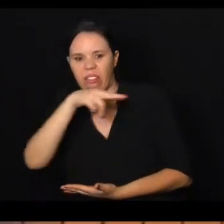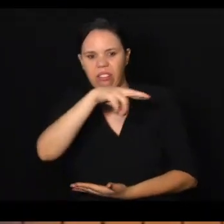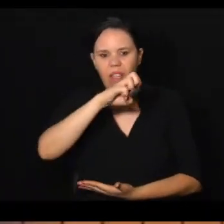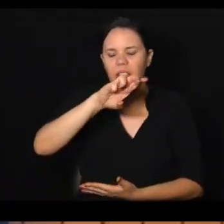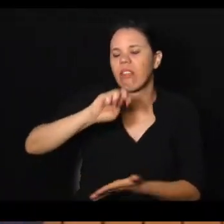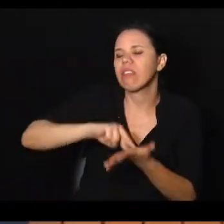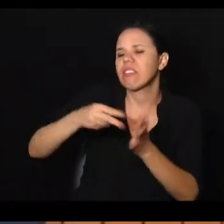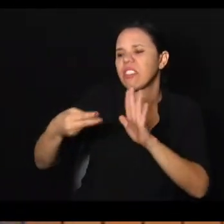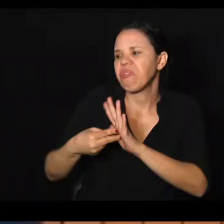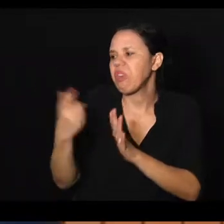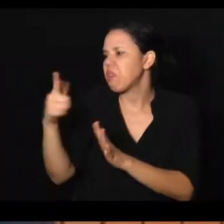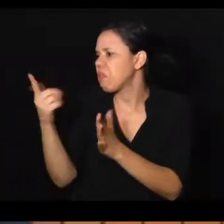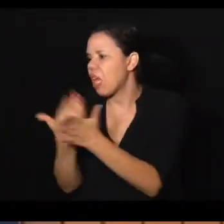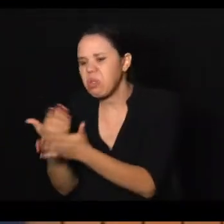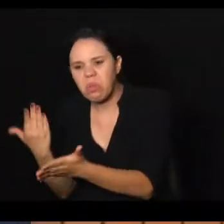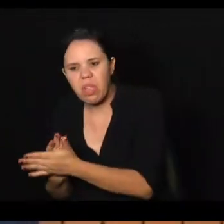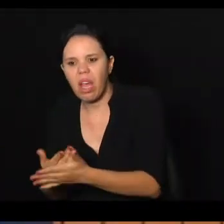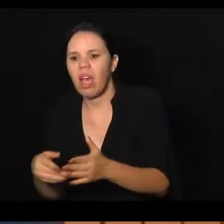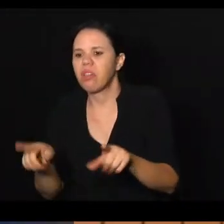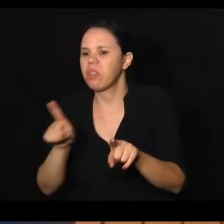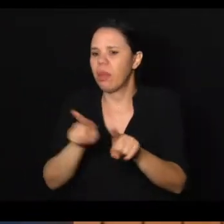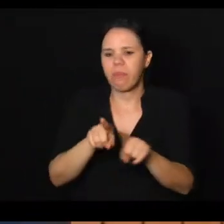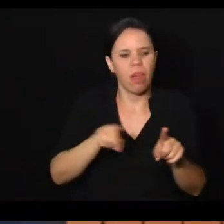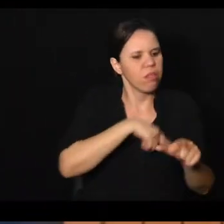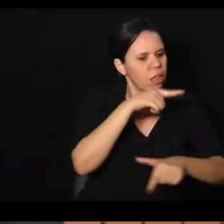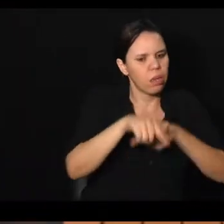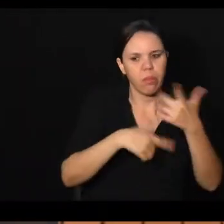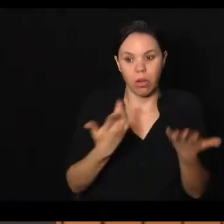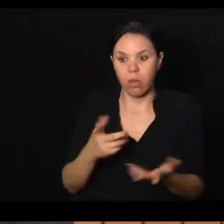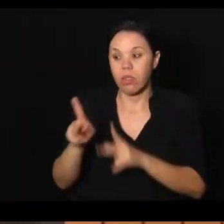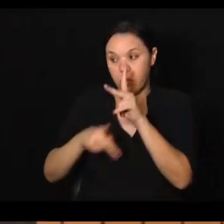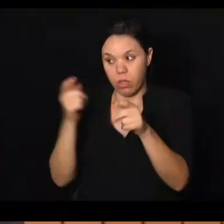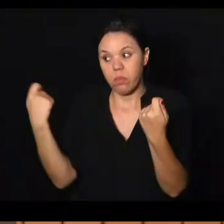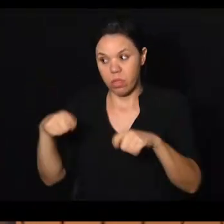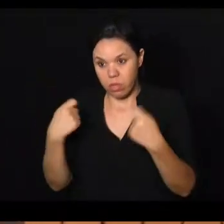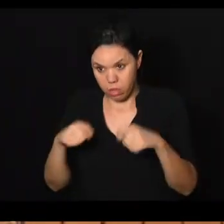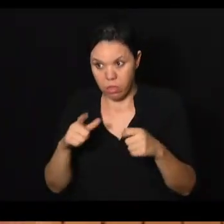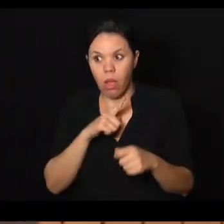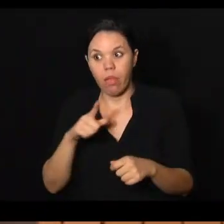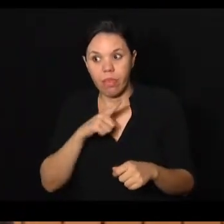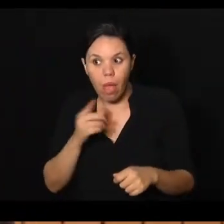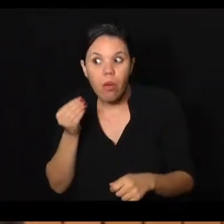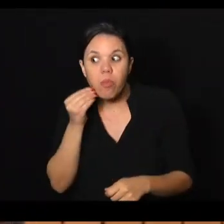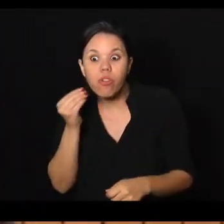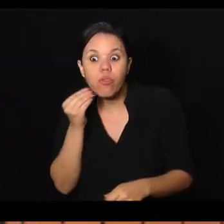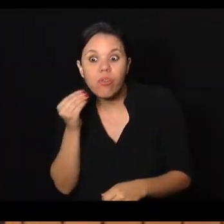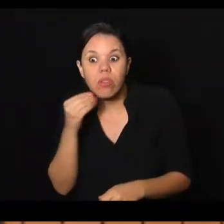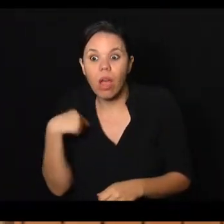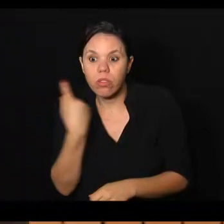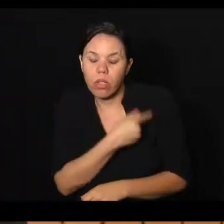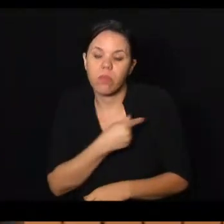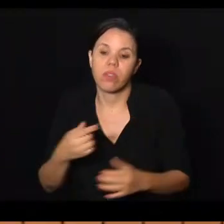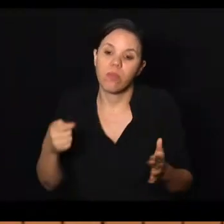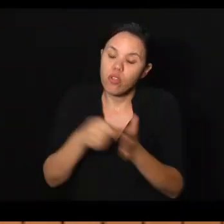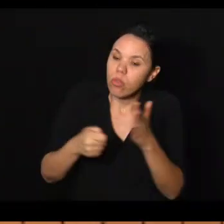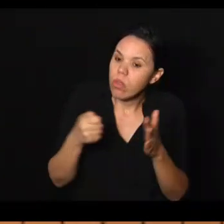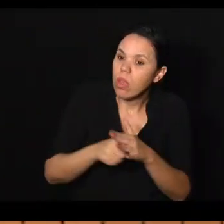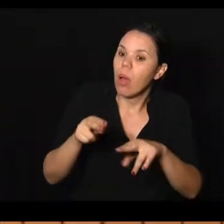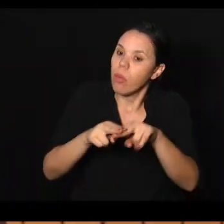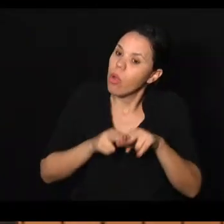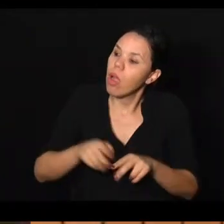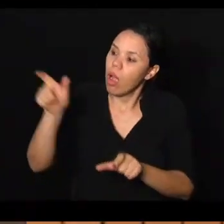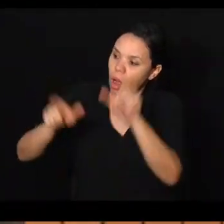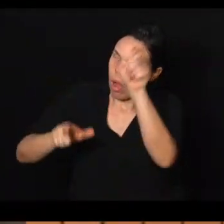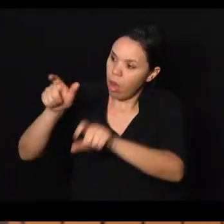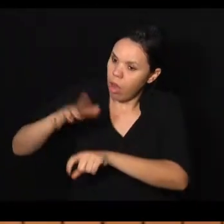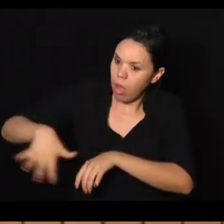nem está no trabalho. E esses meninos precisam ser alcançados. Nós precisamos ir até esses meninos. Meninos